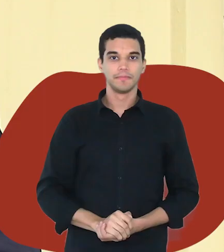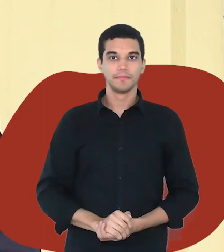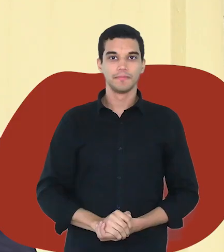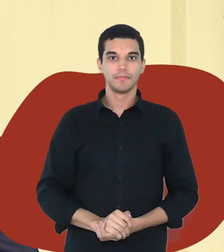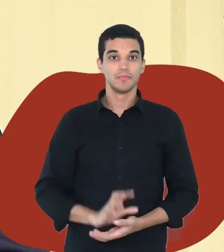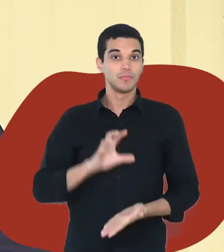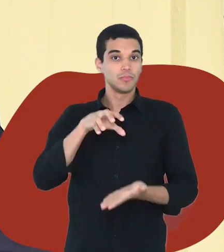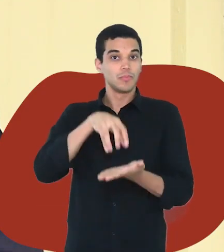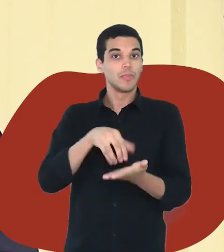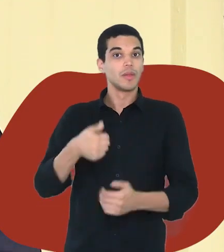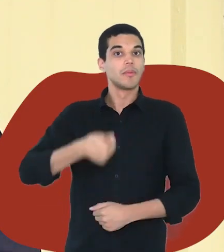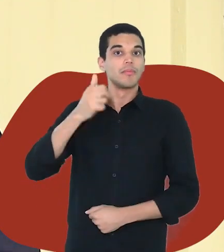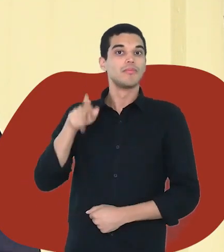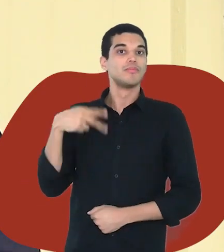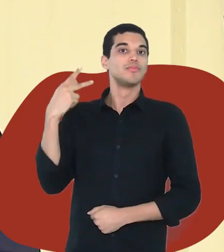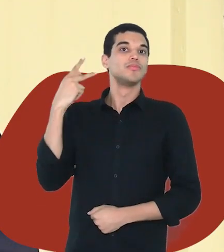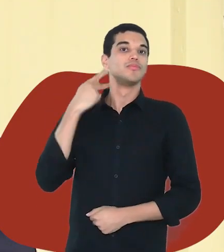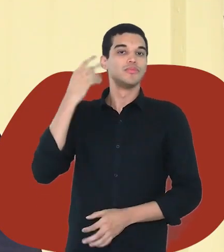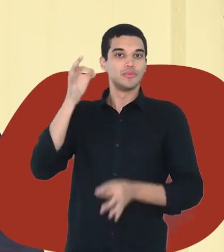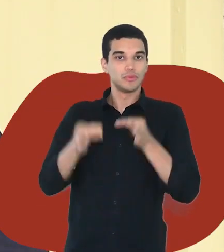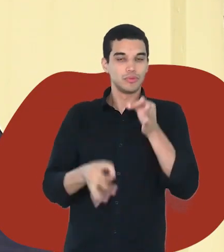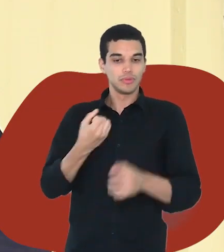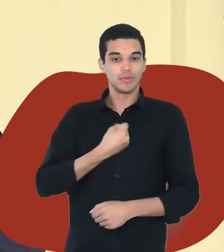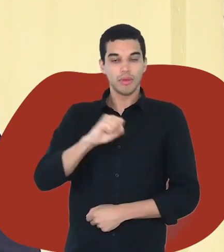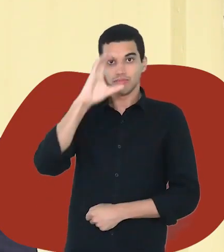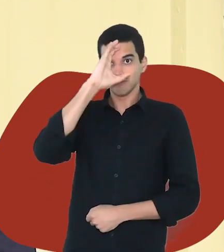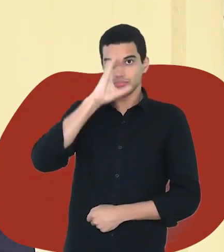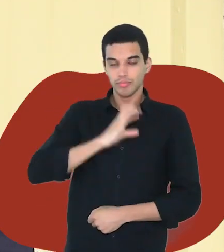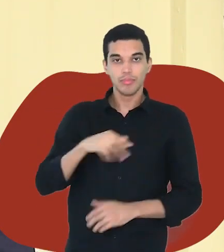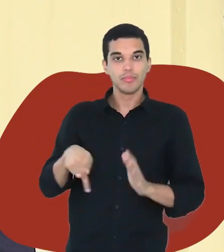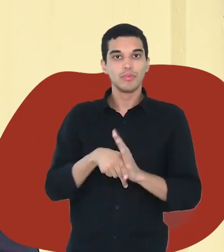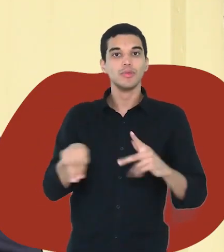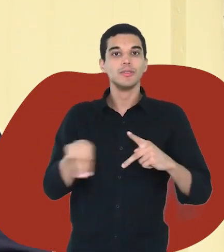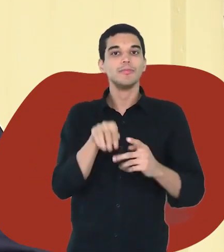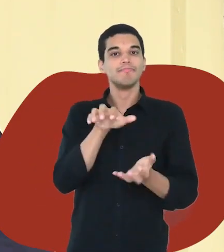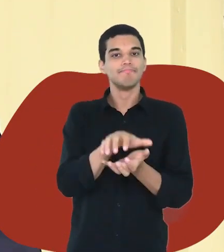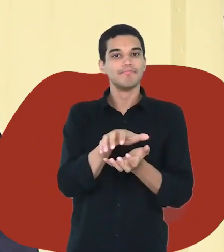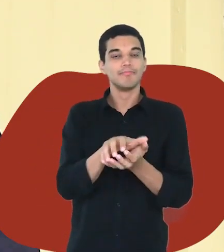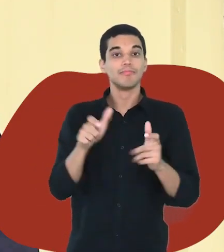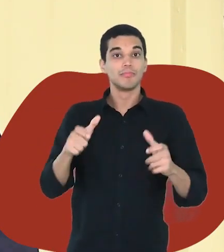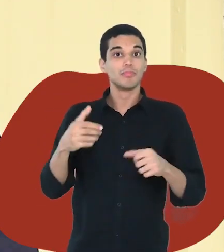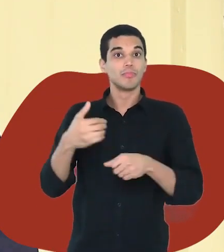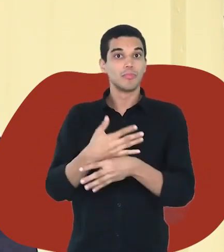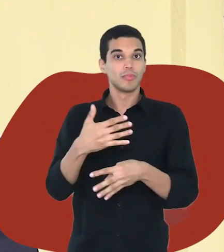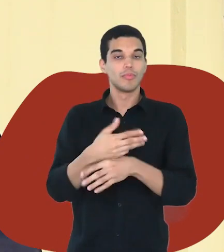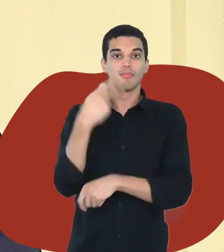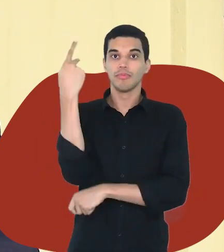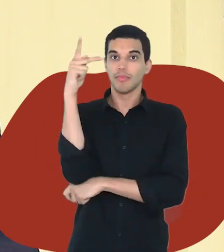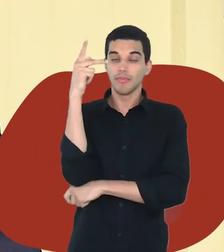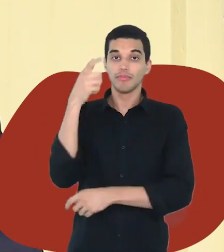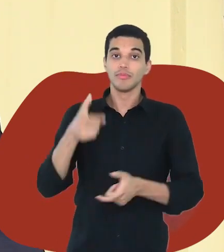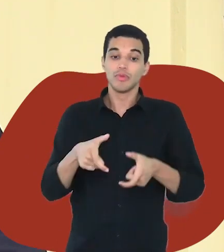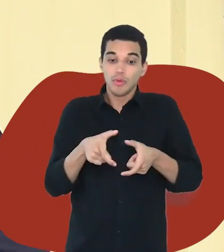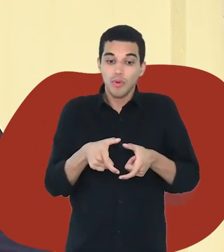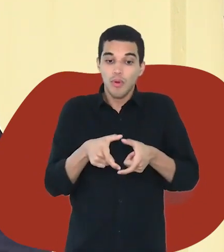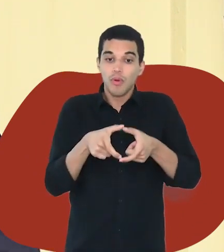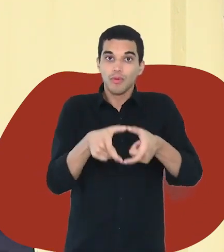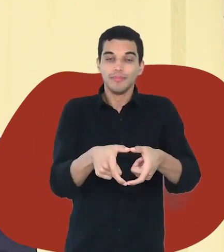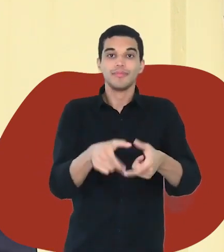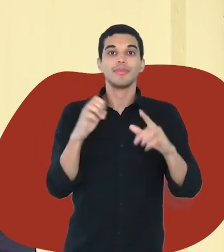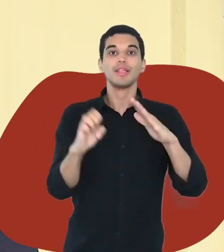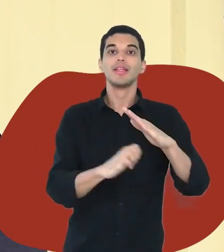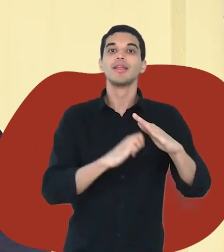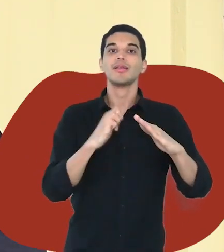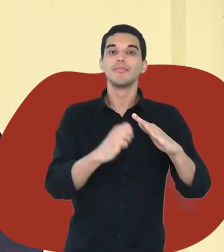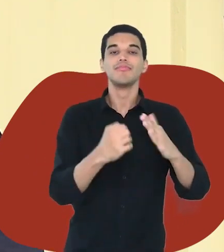o Ministério Público de Pernambuco através da primeira promotoria de Justiça de defesa da Cidadania do município de Paulista entregou